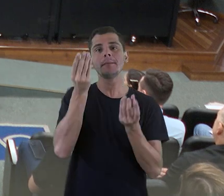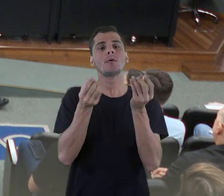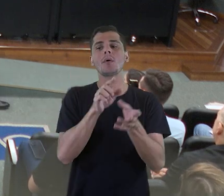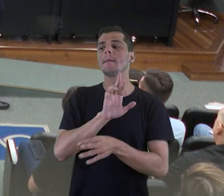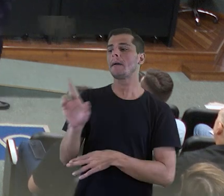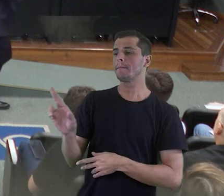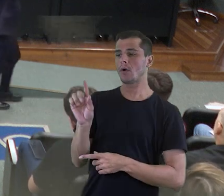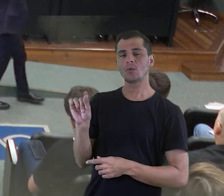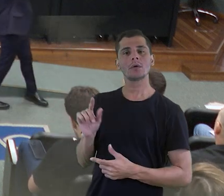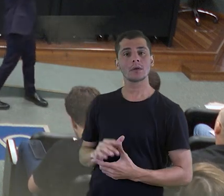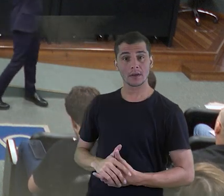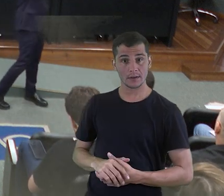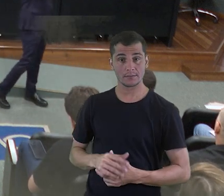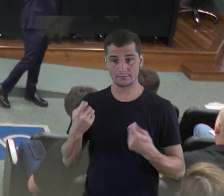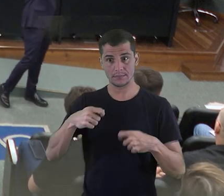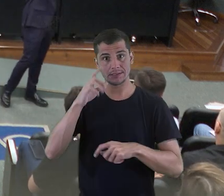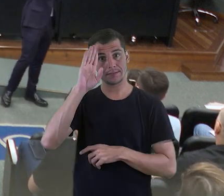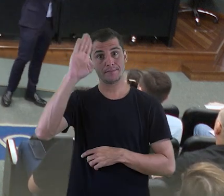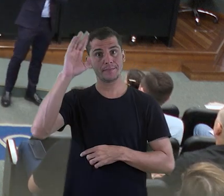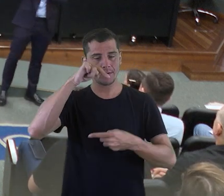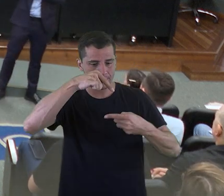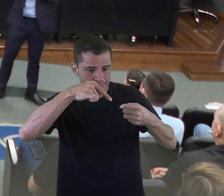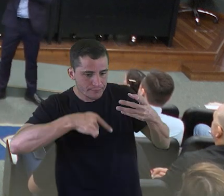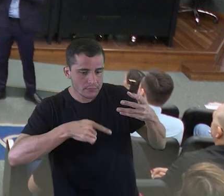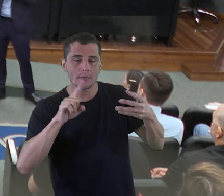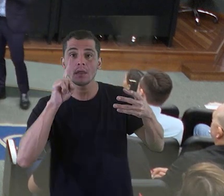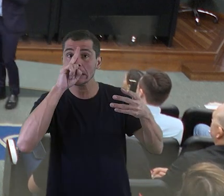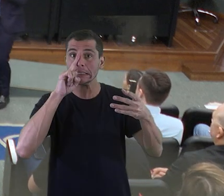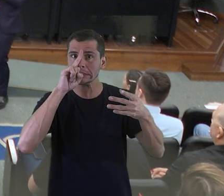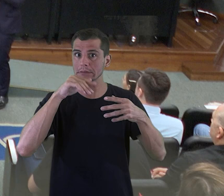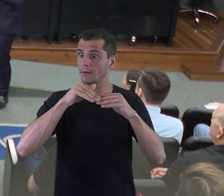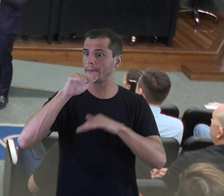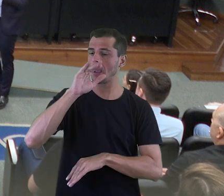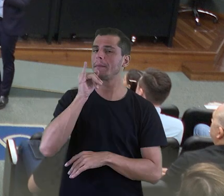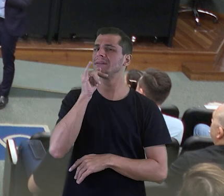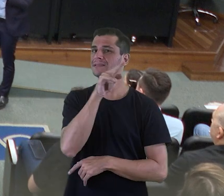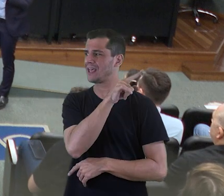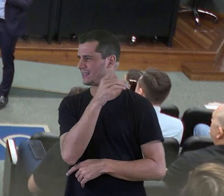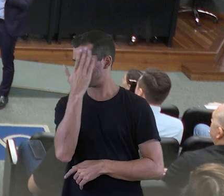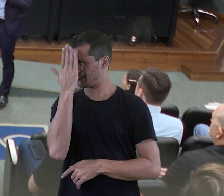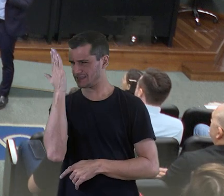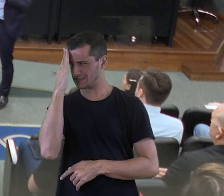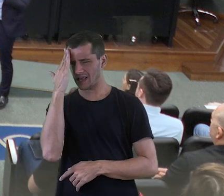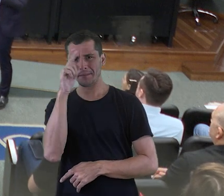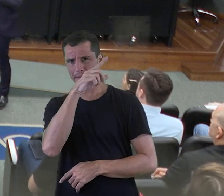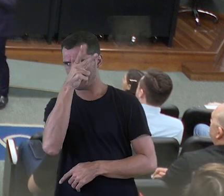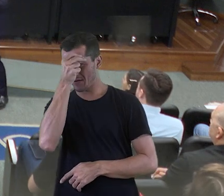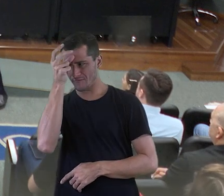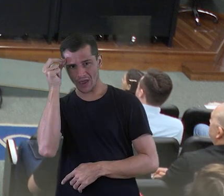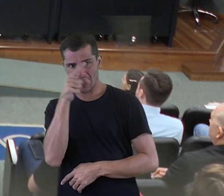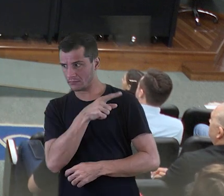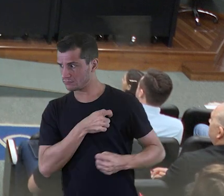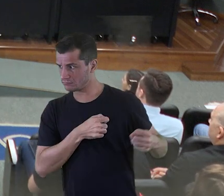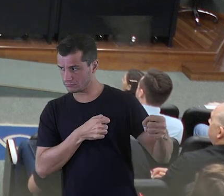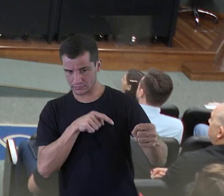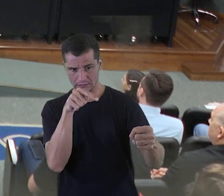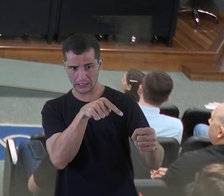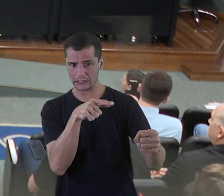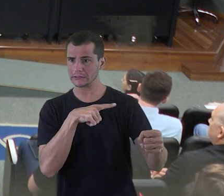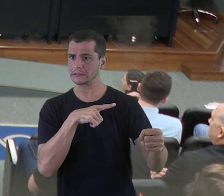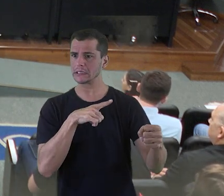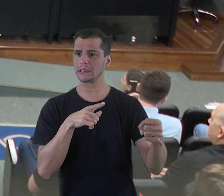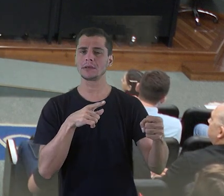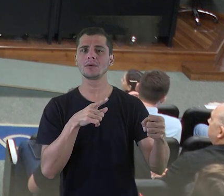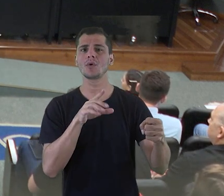comissionado e você cumpre uma função pública? Você tem que entender o seguinte, é uma política aqui institucional tal. Dentro dessa